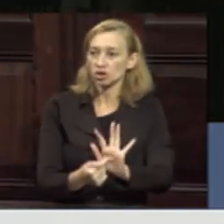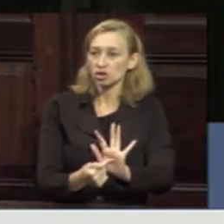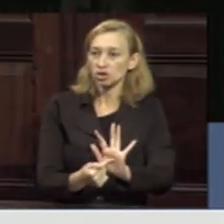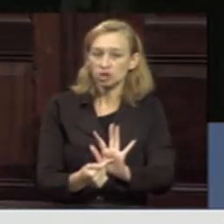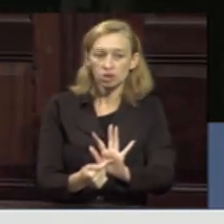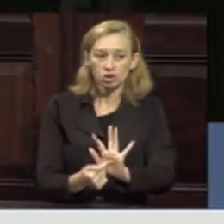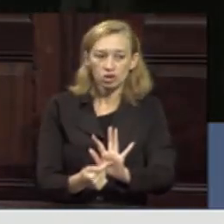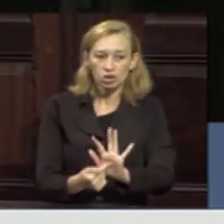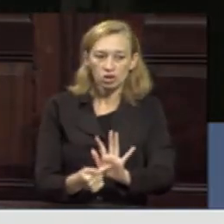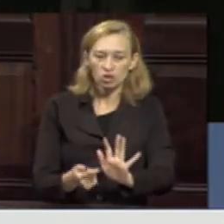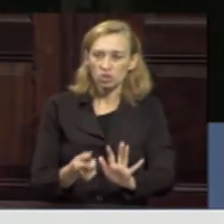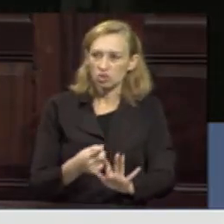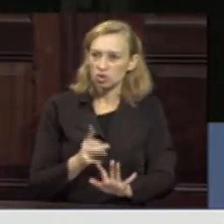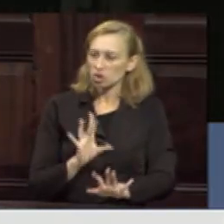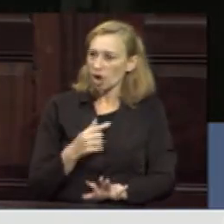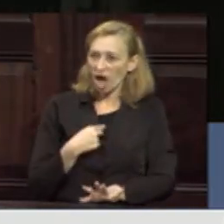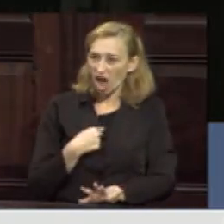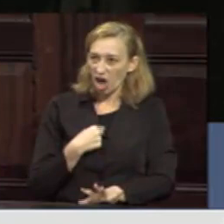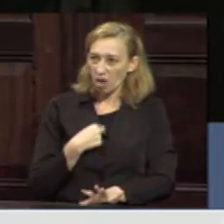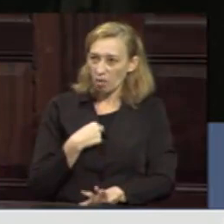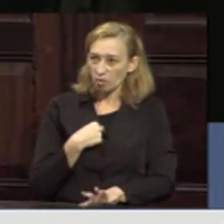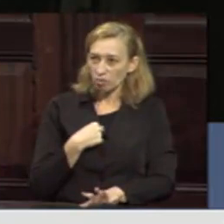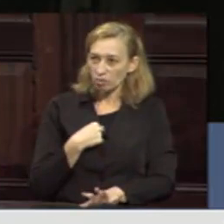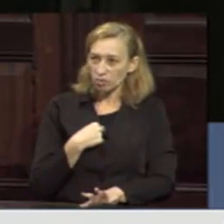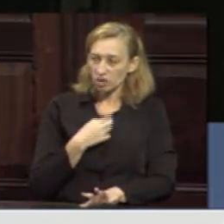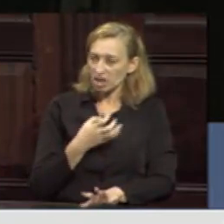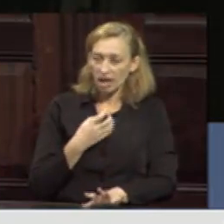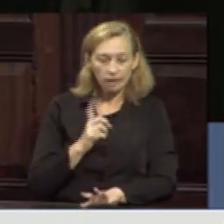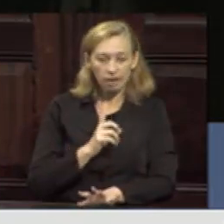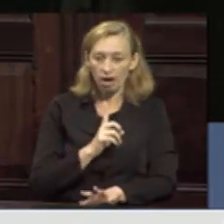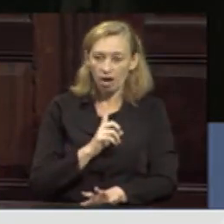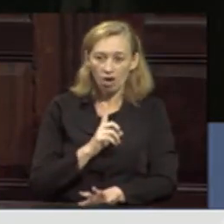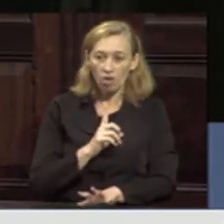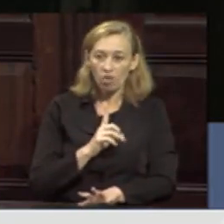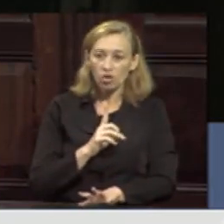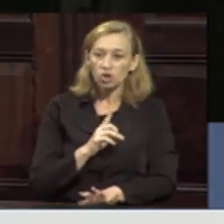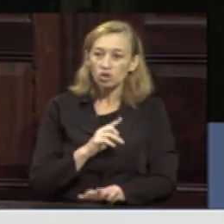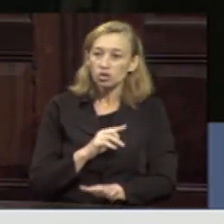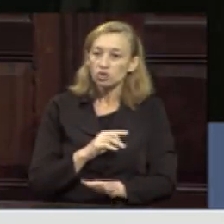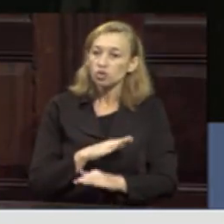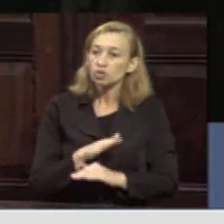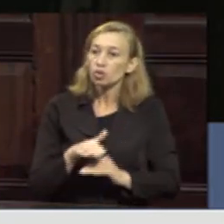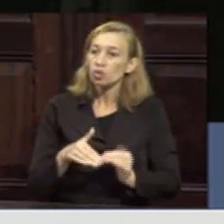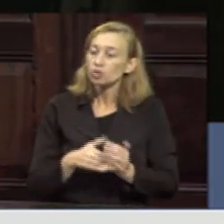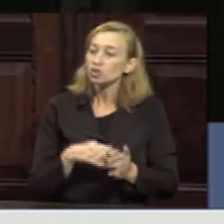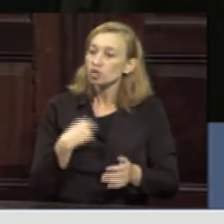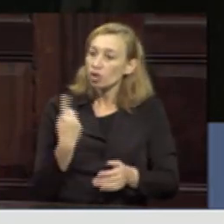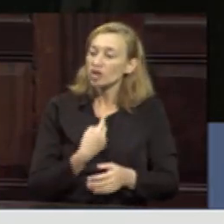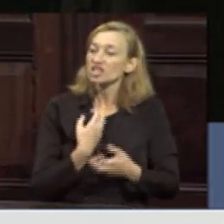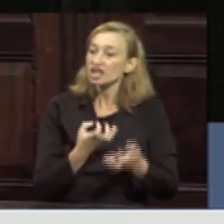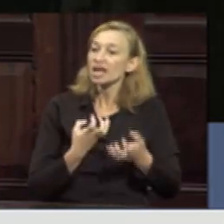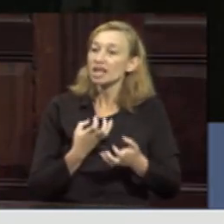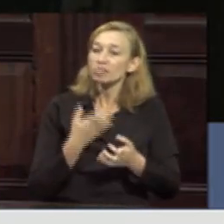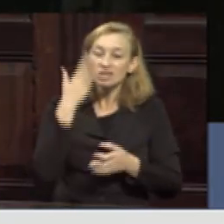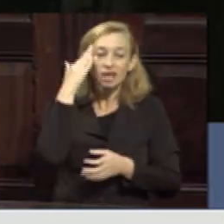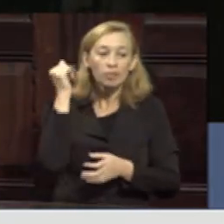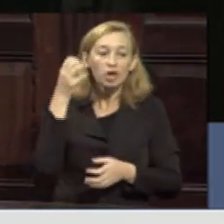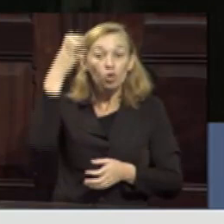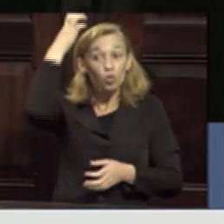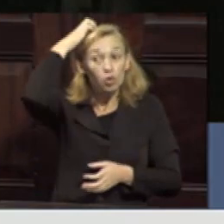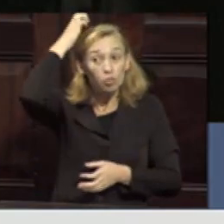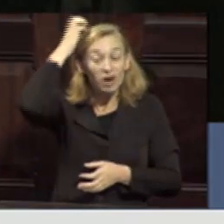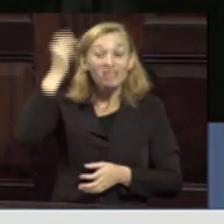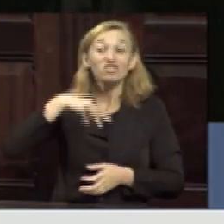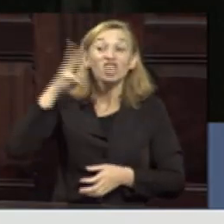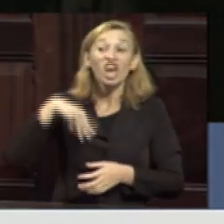não sou eu que estou dizendo, várias das pessoas com quem conversei afirmaram isso. Então a gente precisa que seja apurado. E mais do